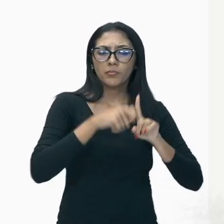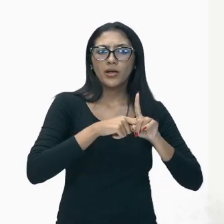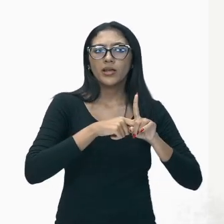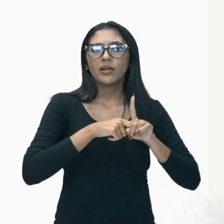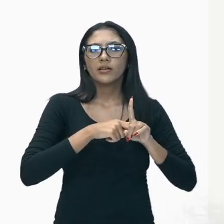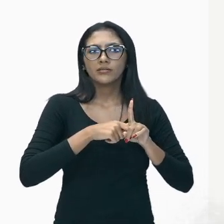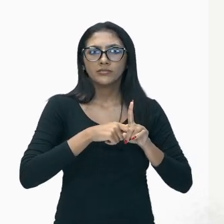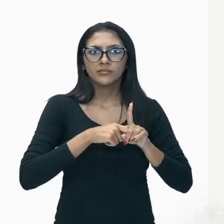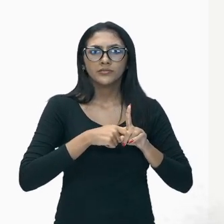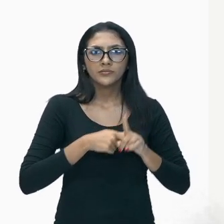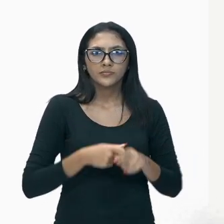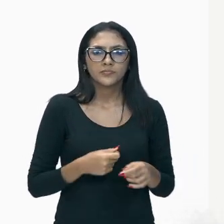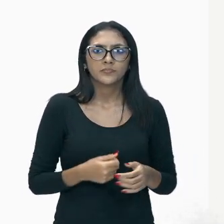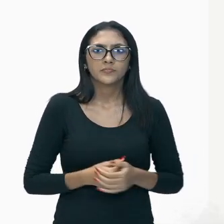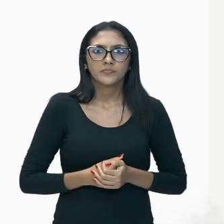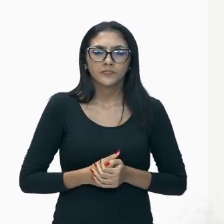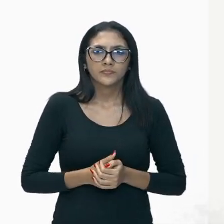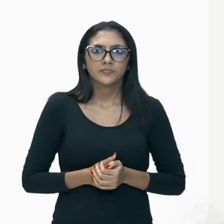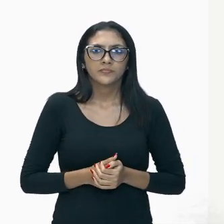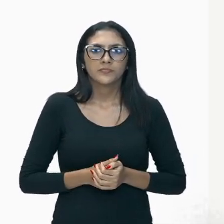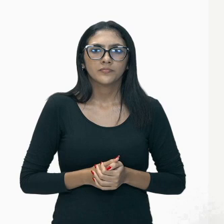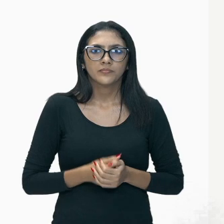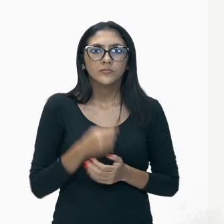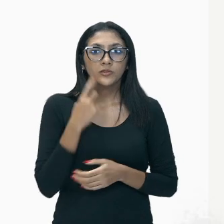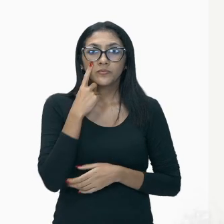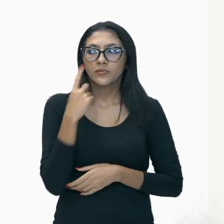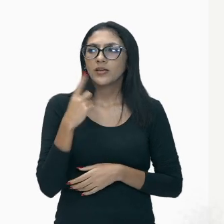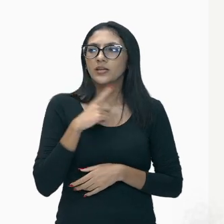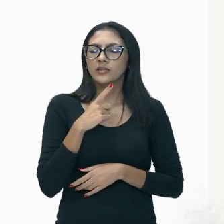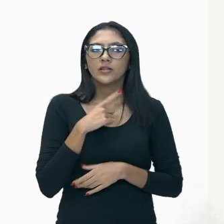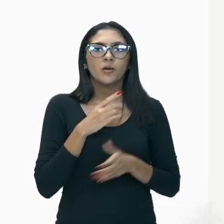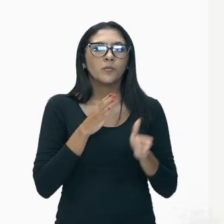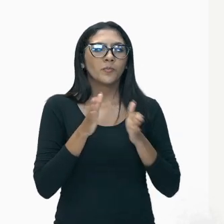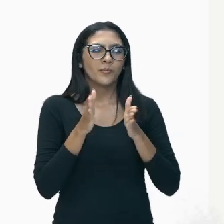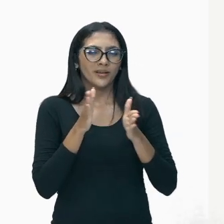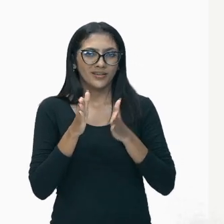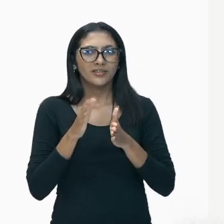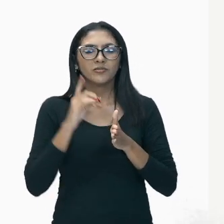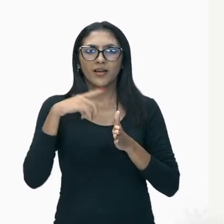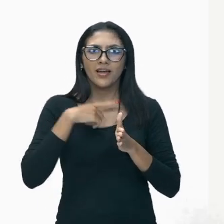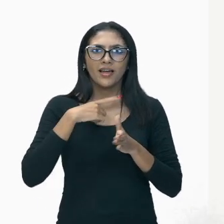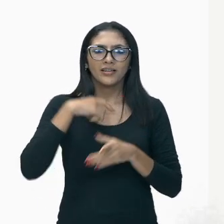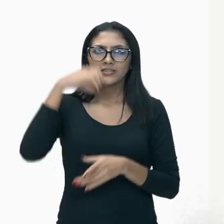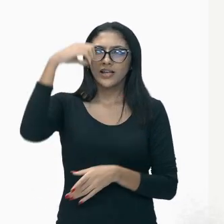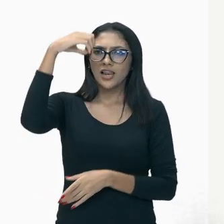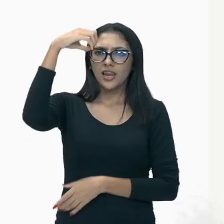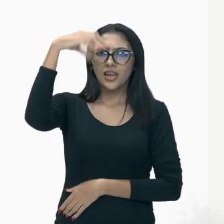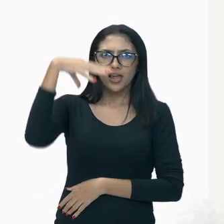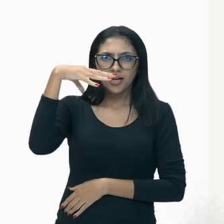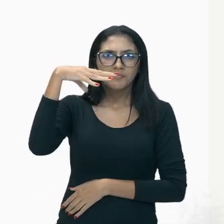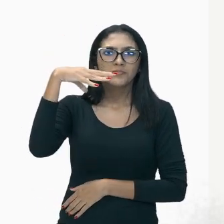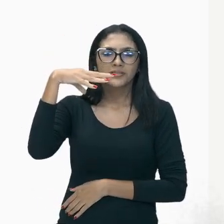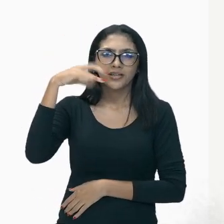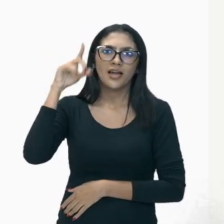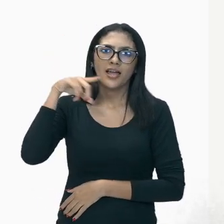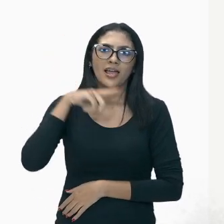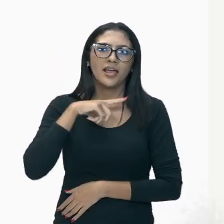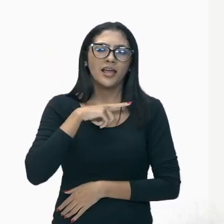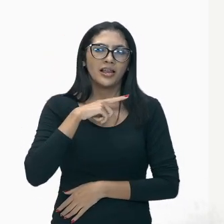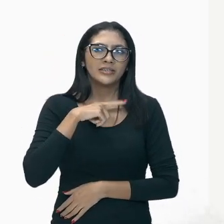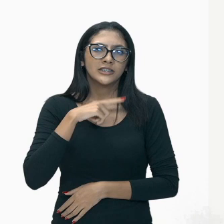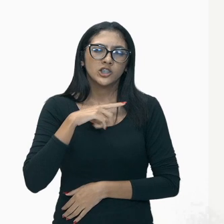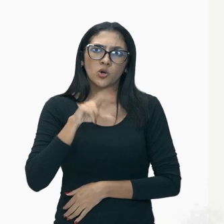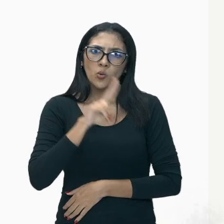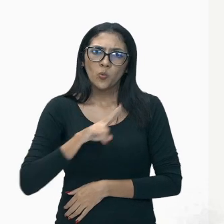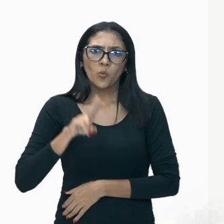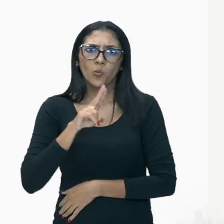Olha lá, estou colocando que a lâmpada elétrica permanece